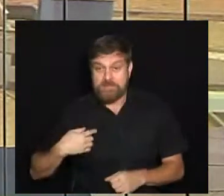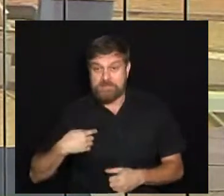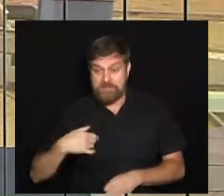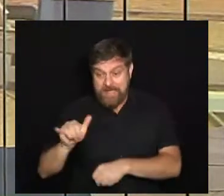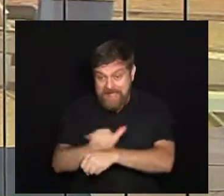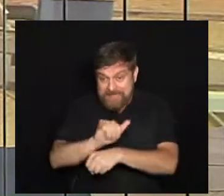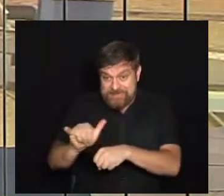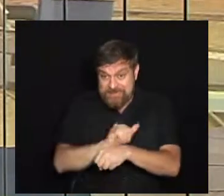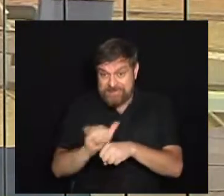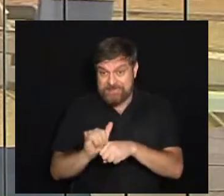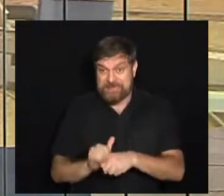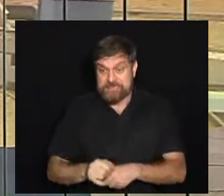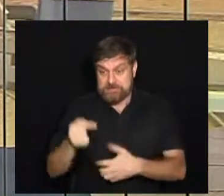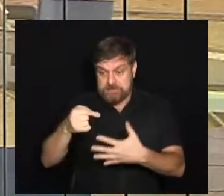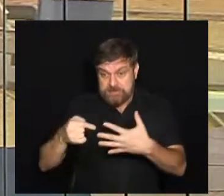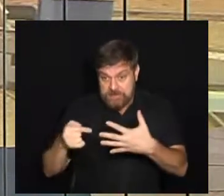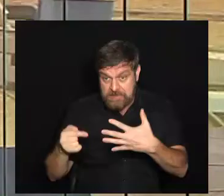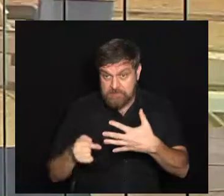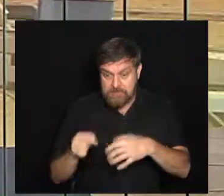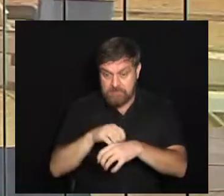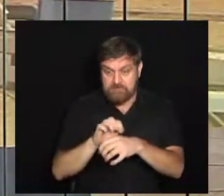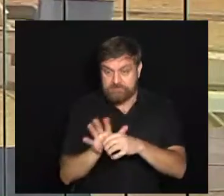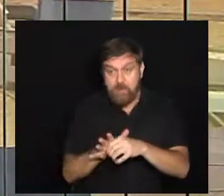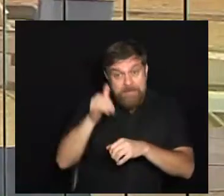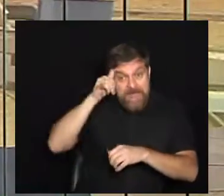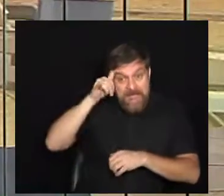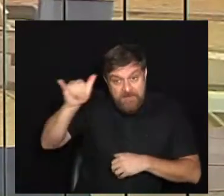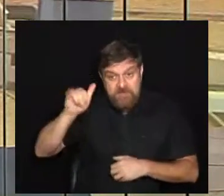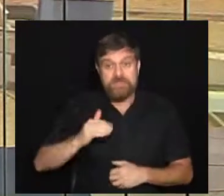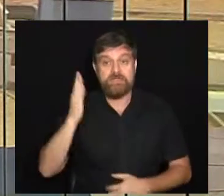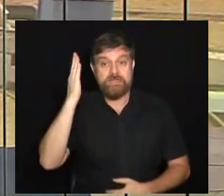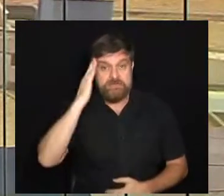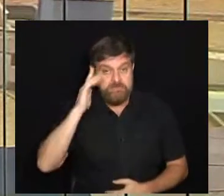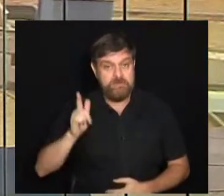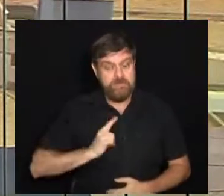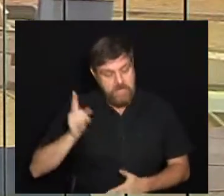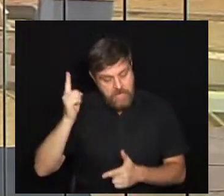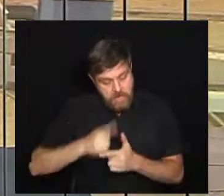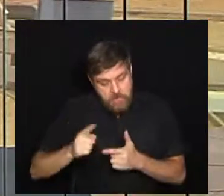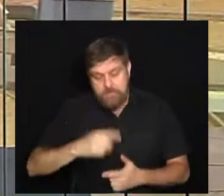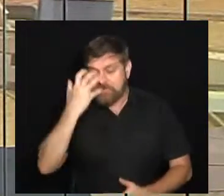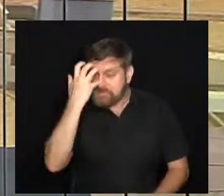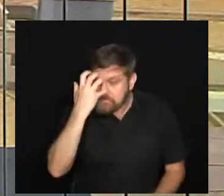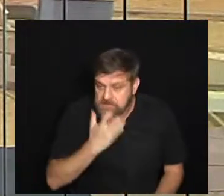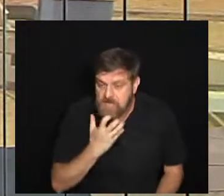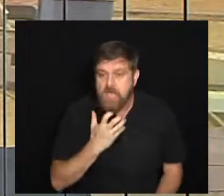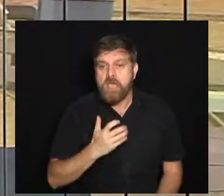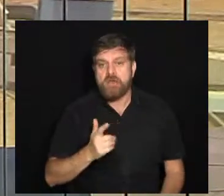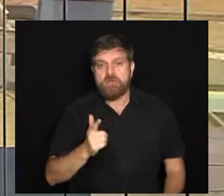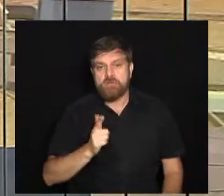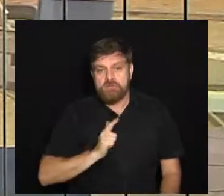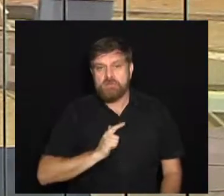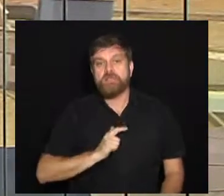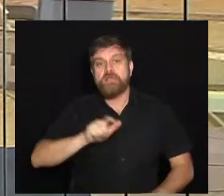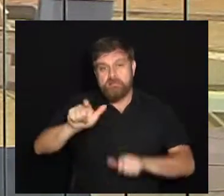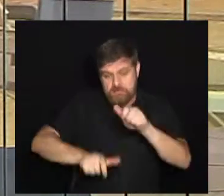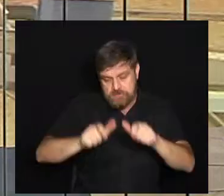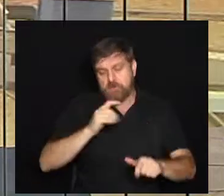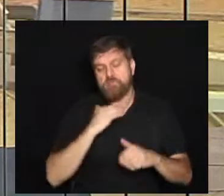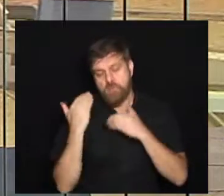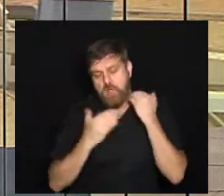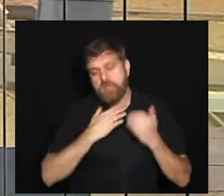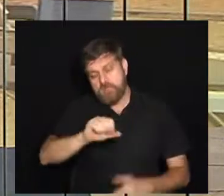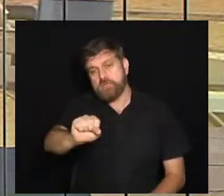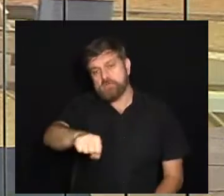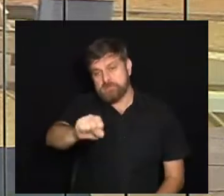que estão sendo recomendadas como medida de prevenção para o contágio sabendo sim que é um quadro grave que é um problema aqui vai matar muita gente